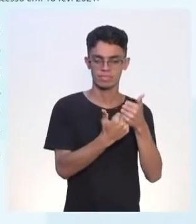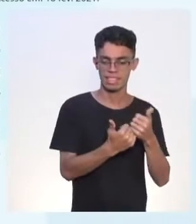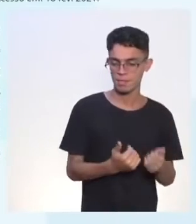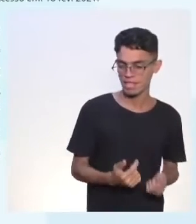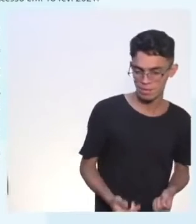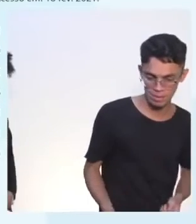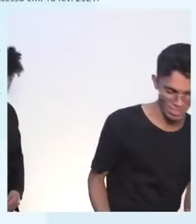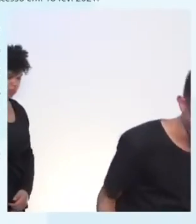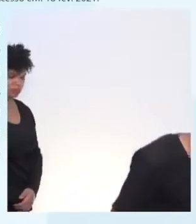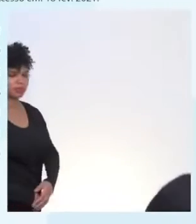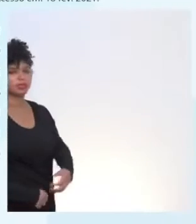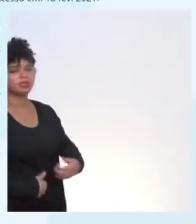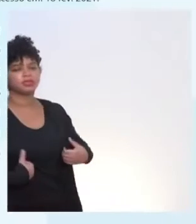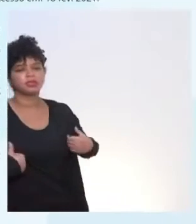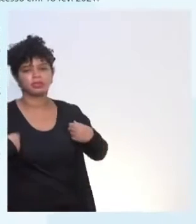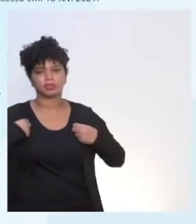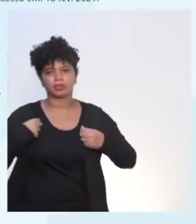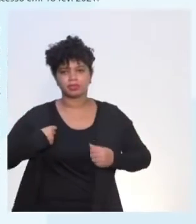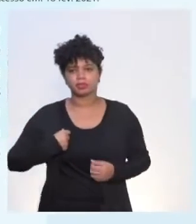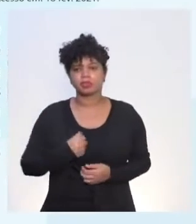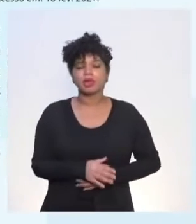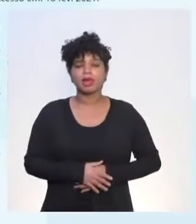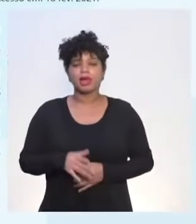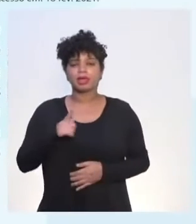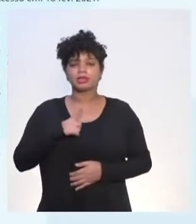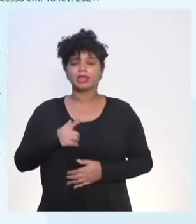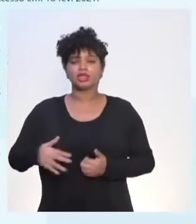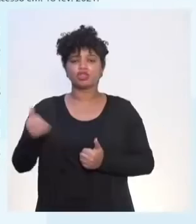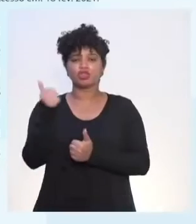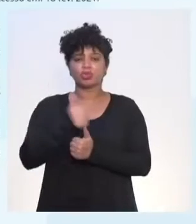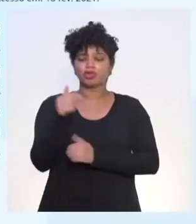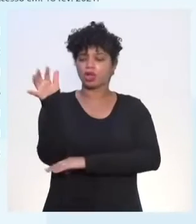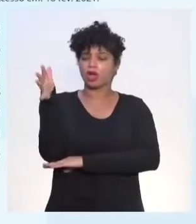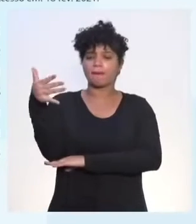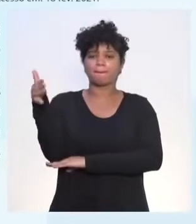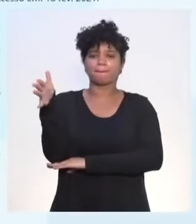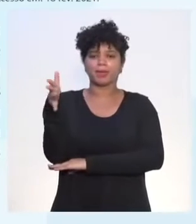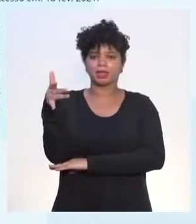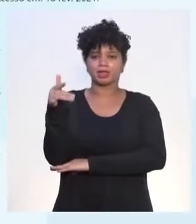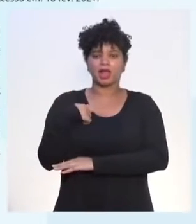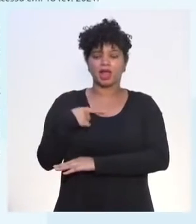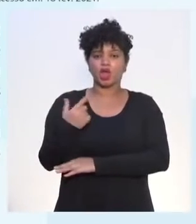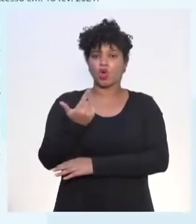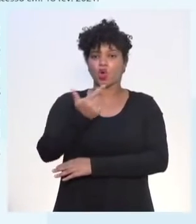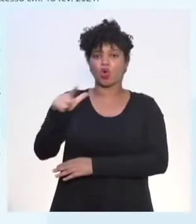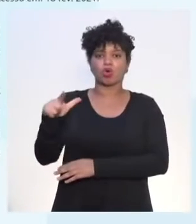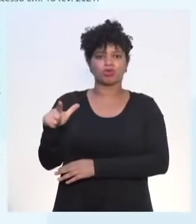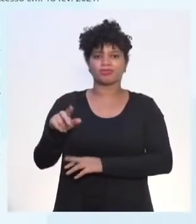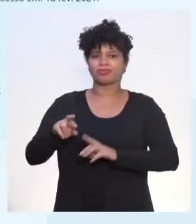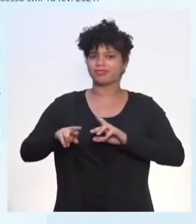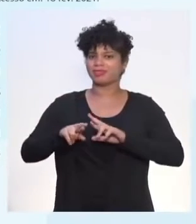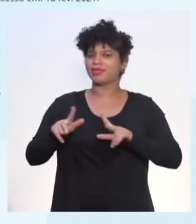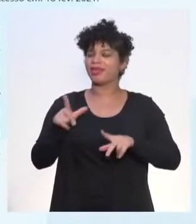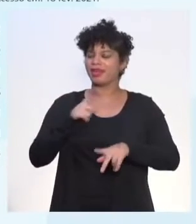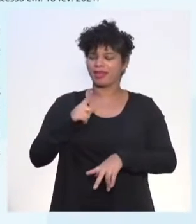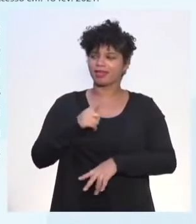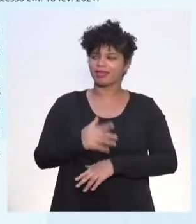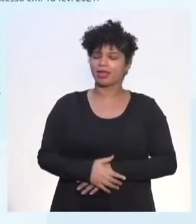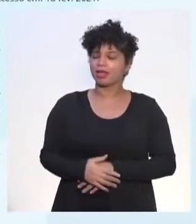aí, né, claro, né, daquela figura, daquelas bandeiras para novas figuras. Quer falar sobre isso,